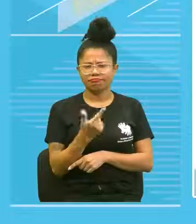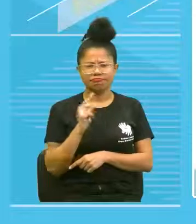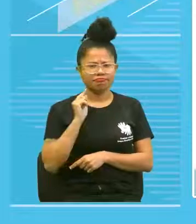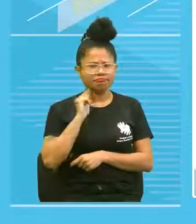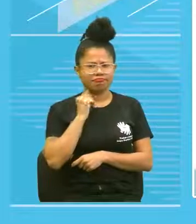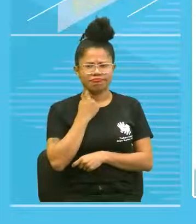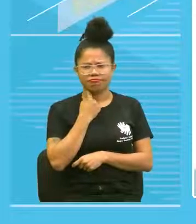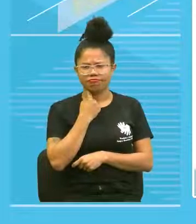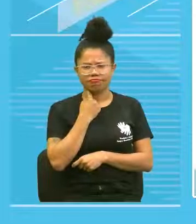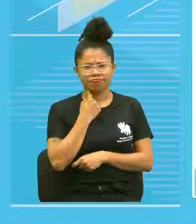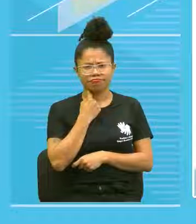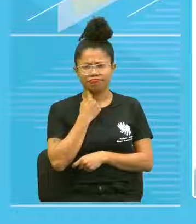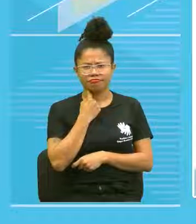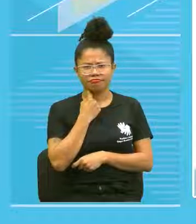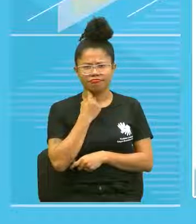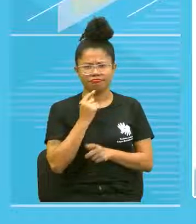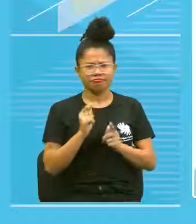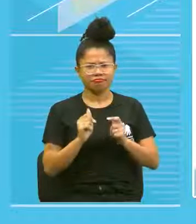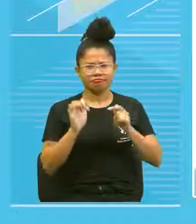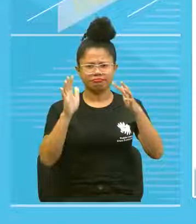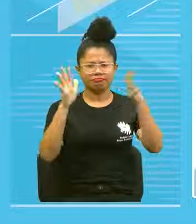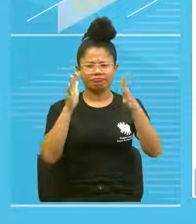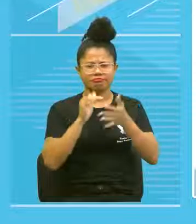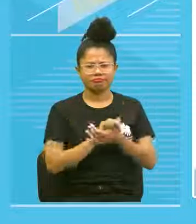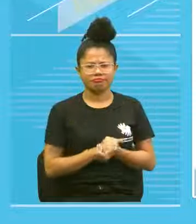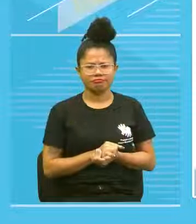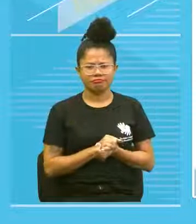poluente como uma termoelétrica